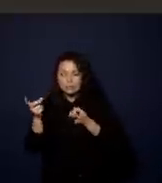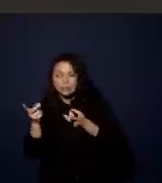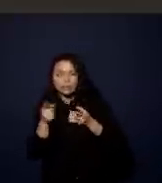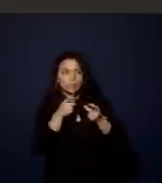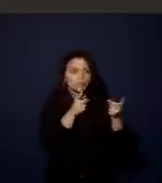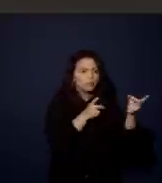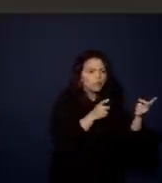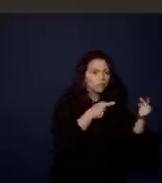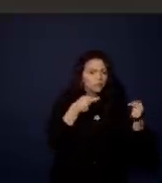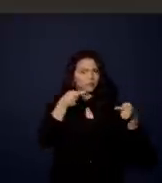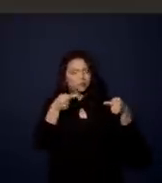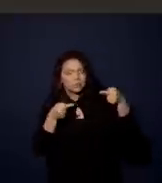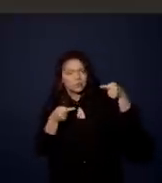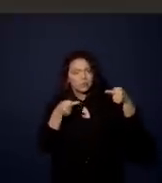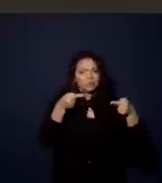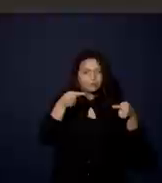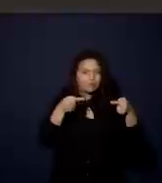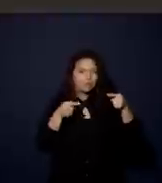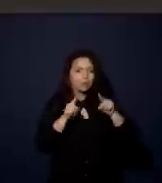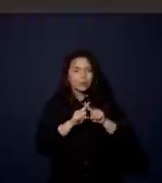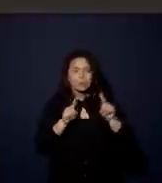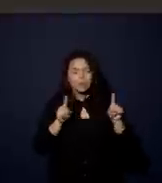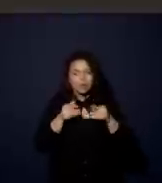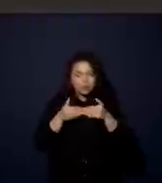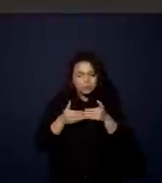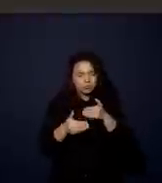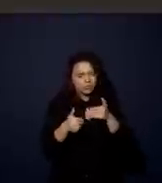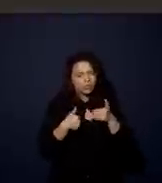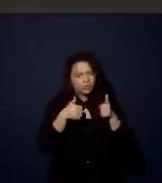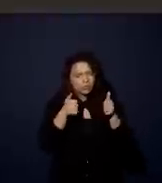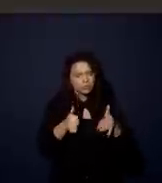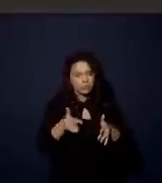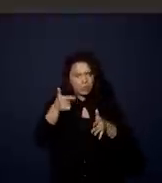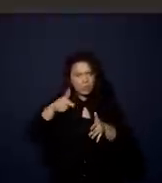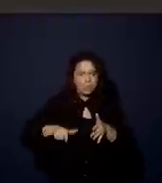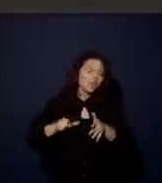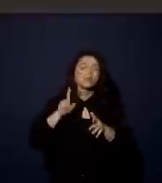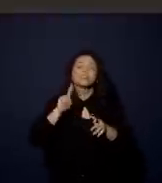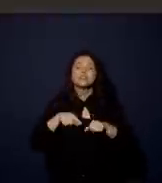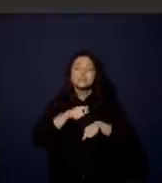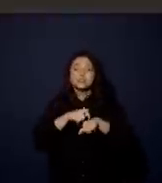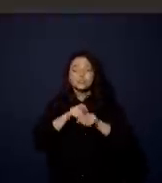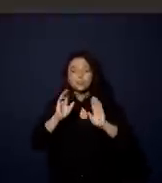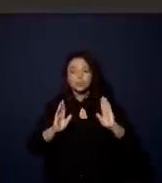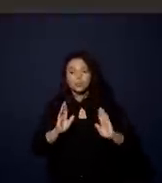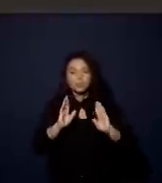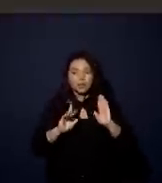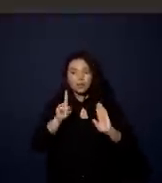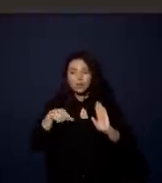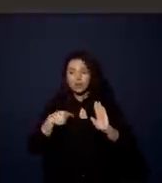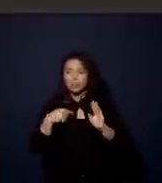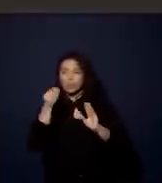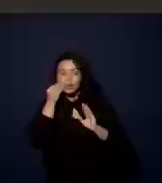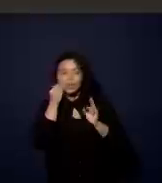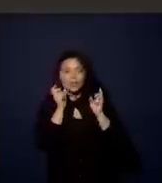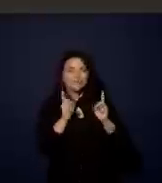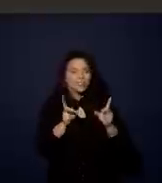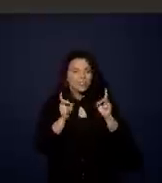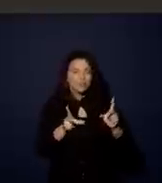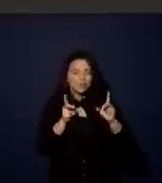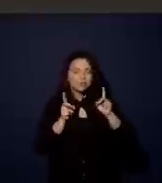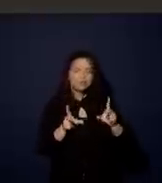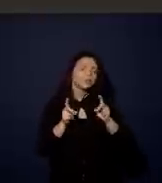eu não vou falar desse assunto a gente pode falar um pouco mais mas do cenário competitivo no seguinte sentido né a gente